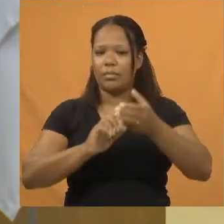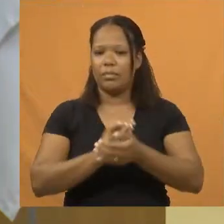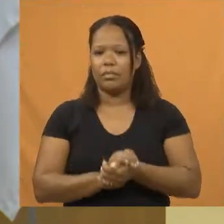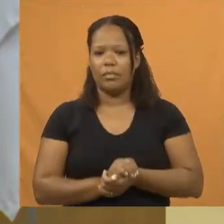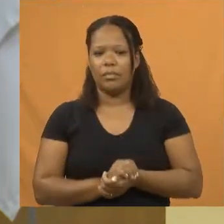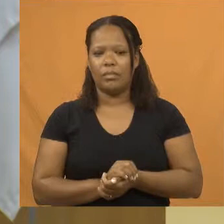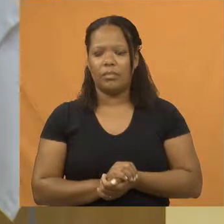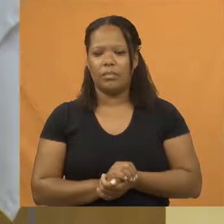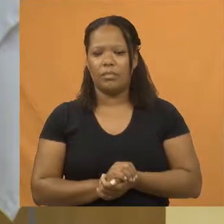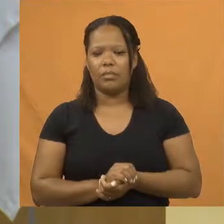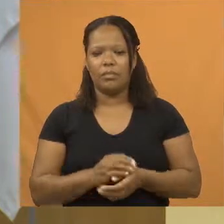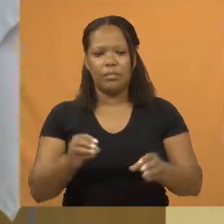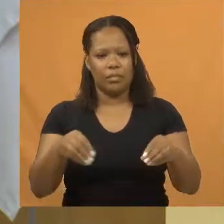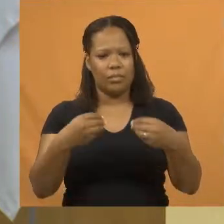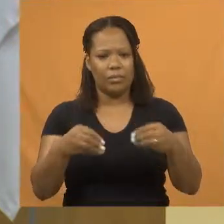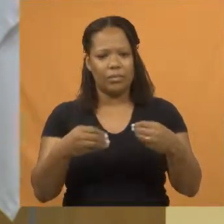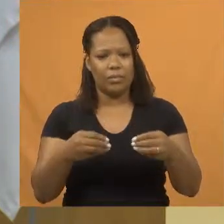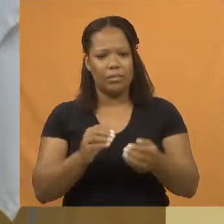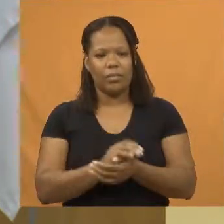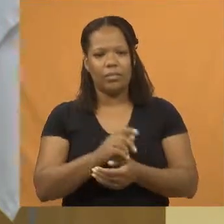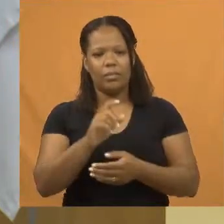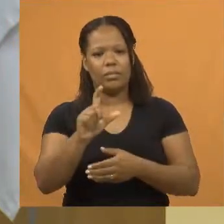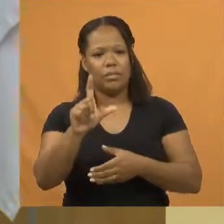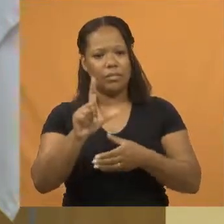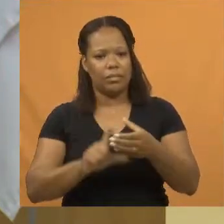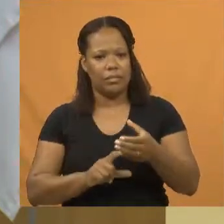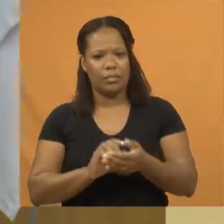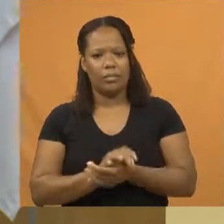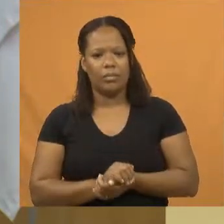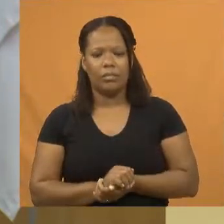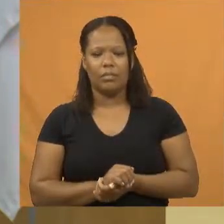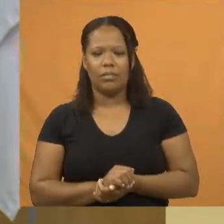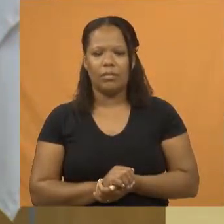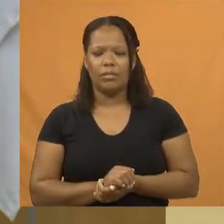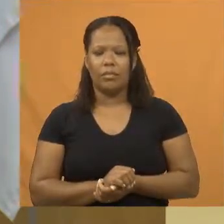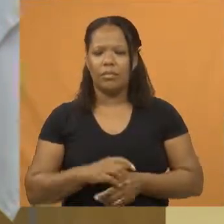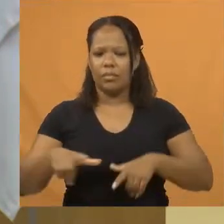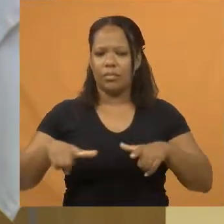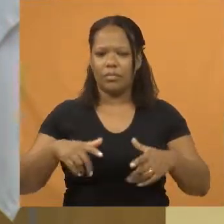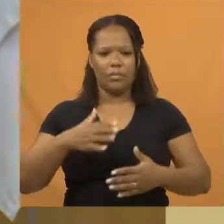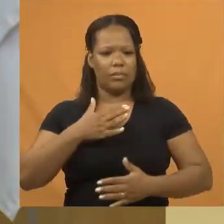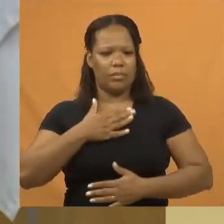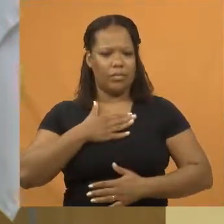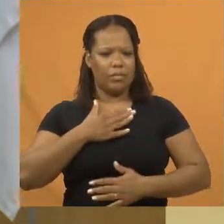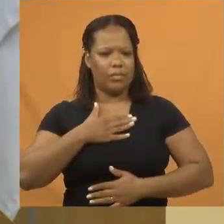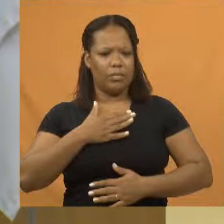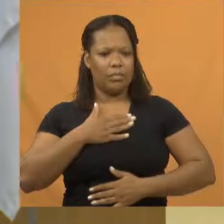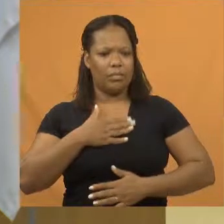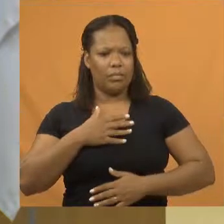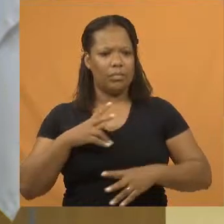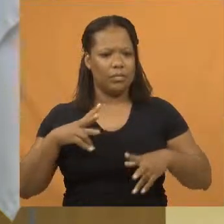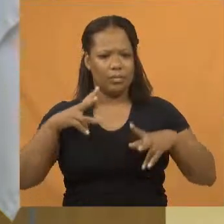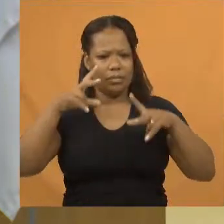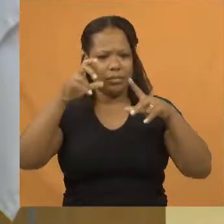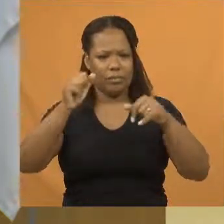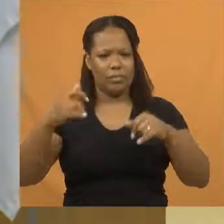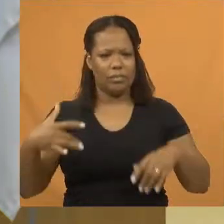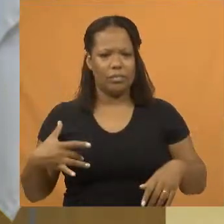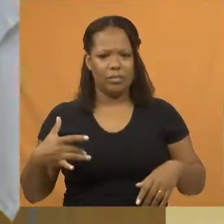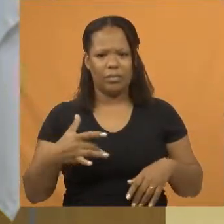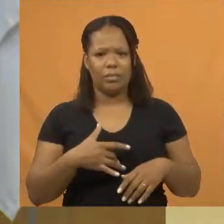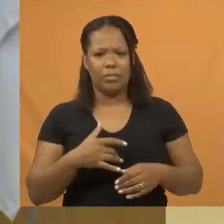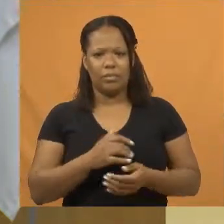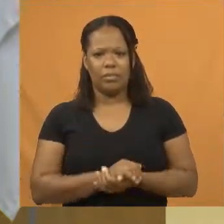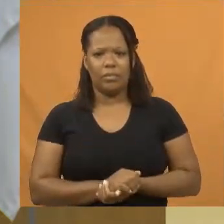de reciclagem, de muitas atividades que exigem do corpo humano algo absurdo. O coletor,